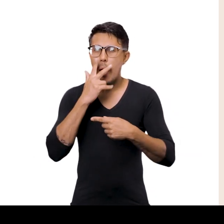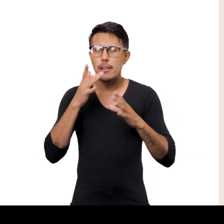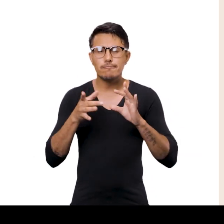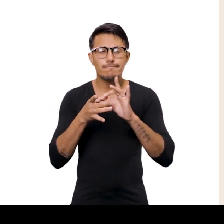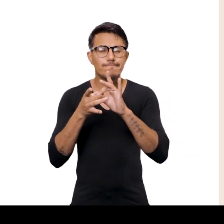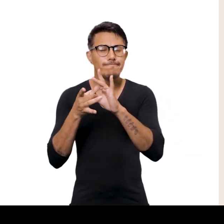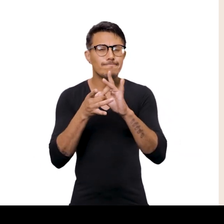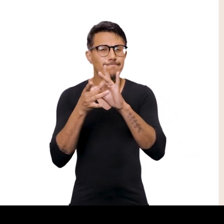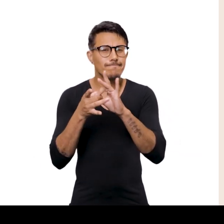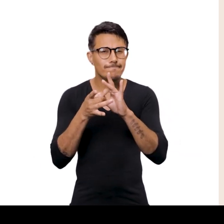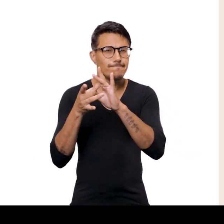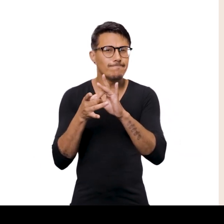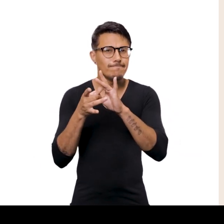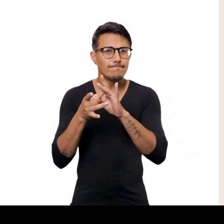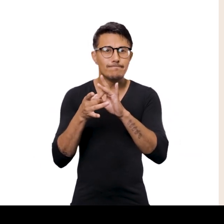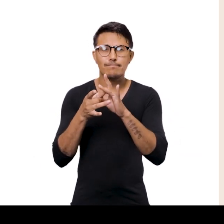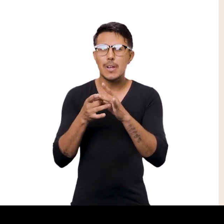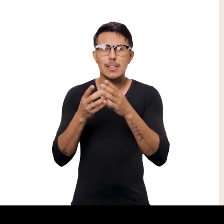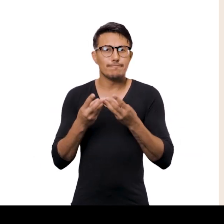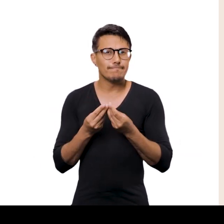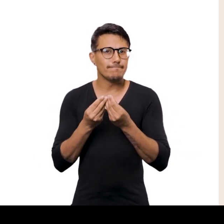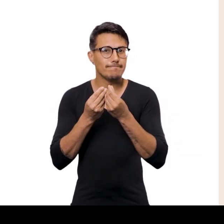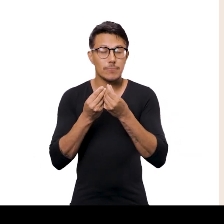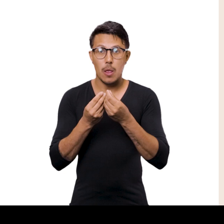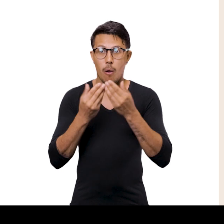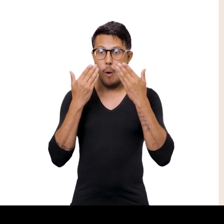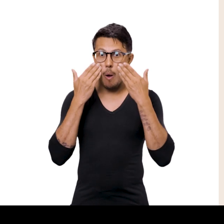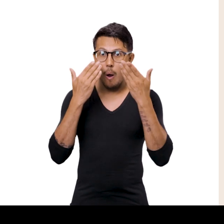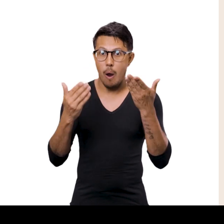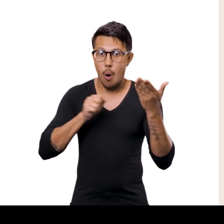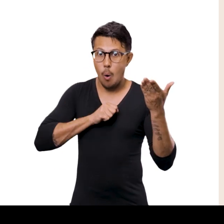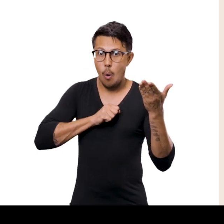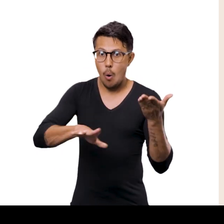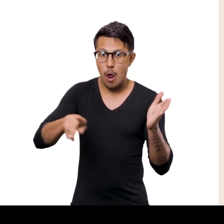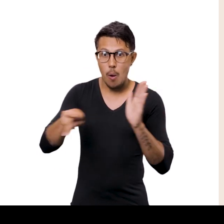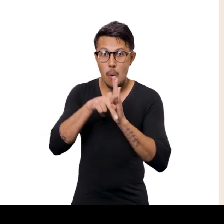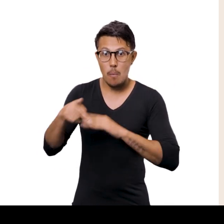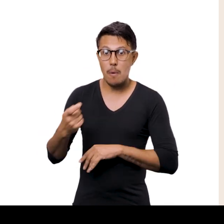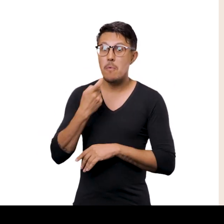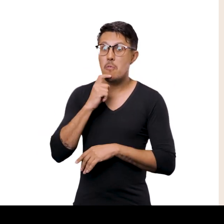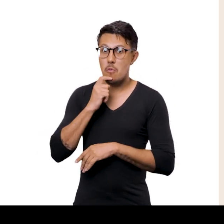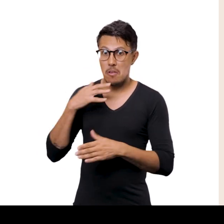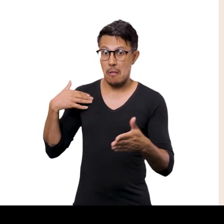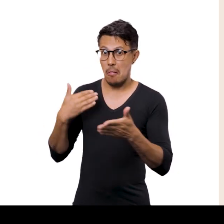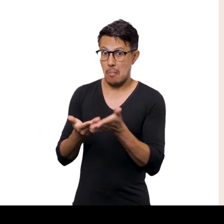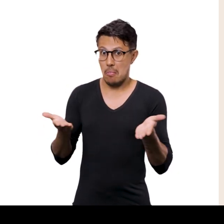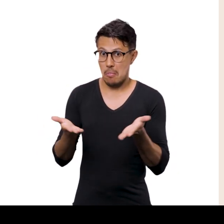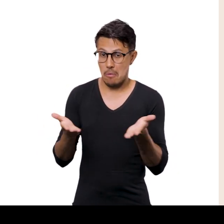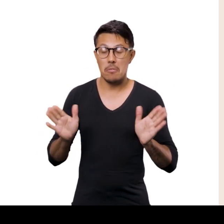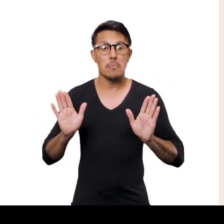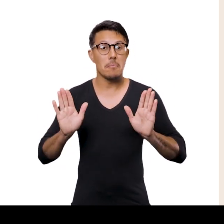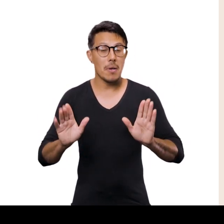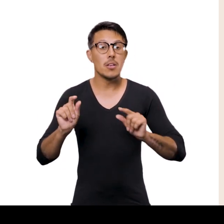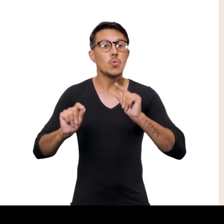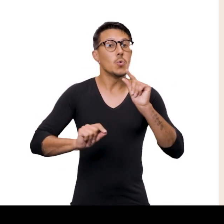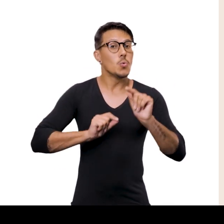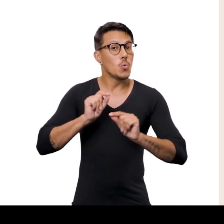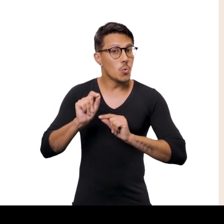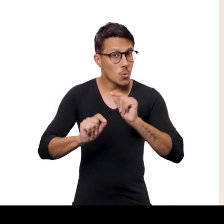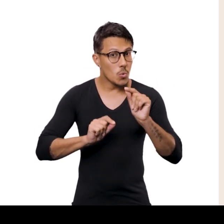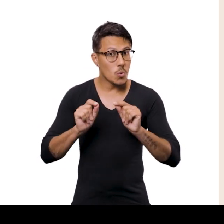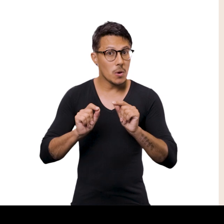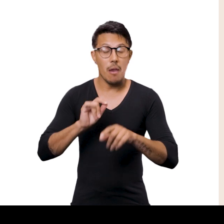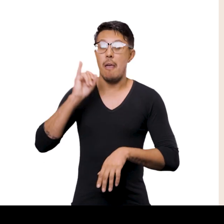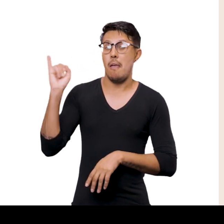carnal. Esse trabalho é o mais explicitamente queer do artista até então, constituindo-se um